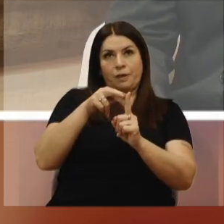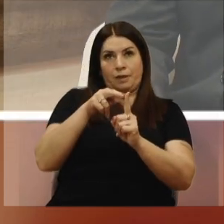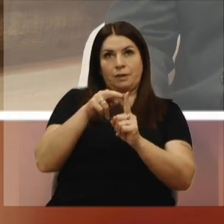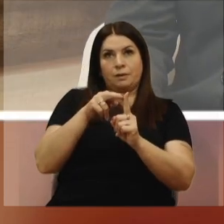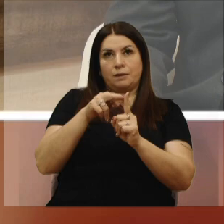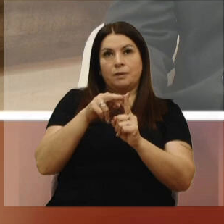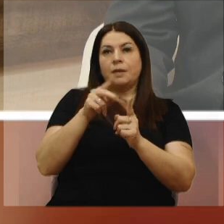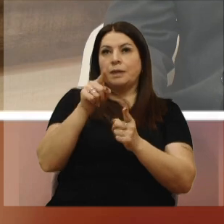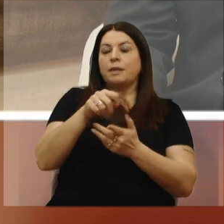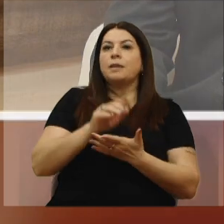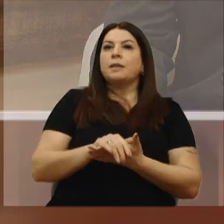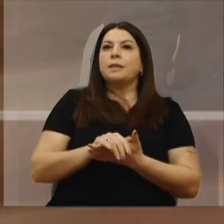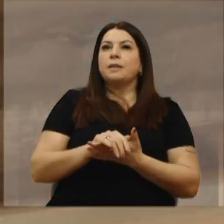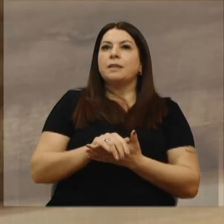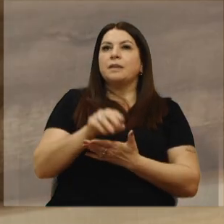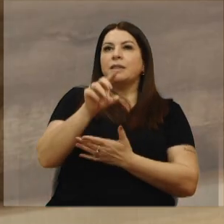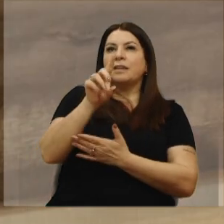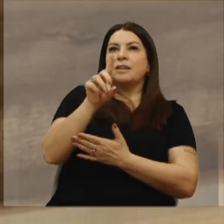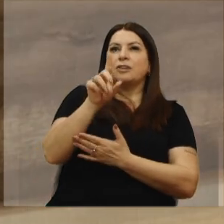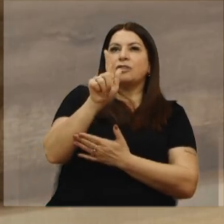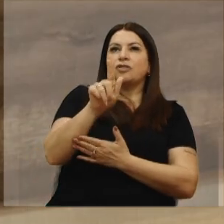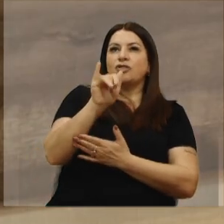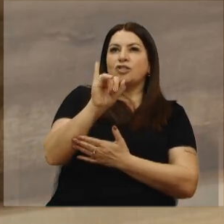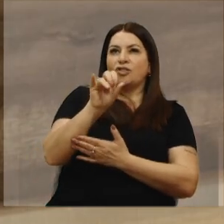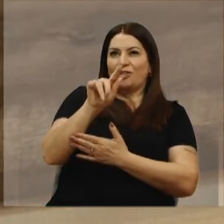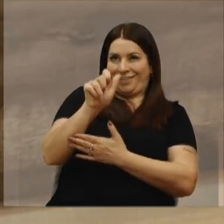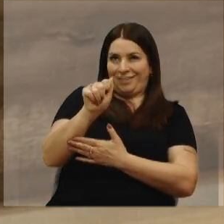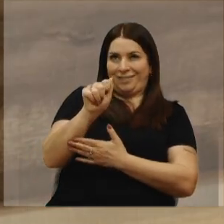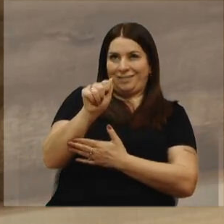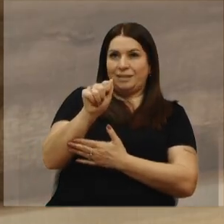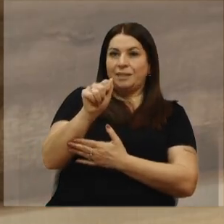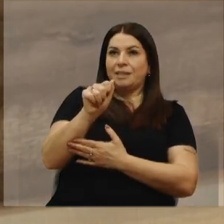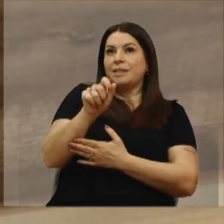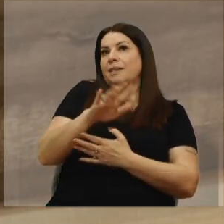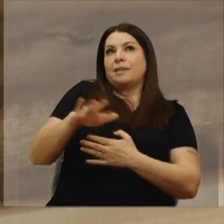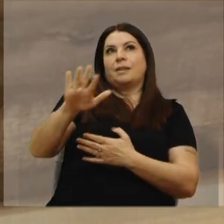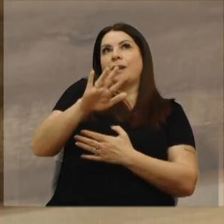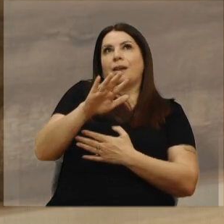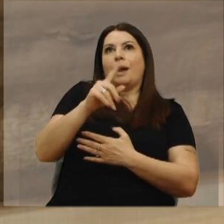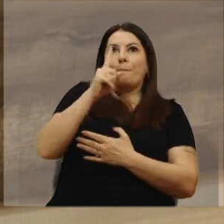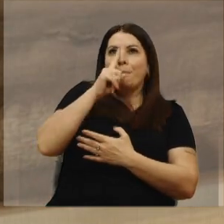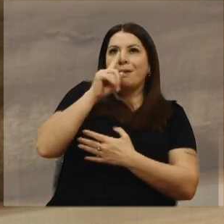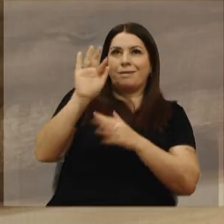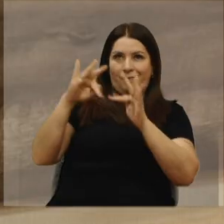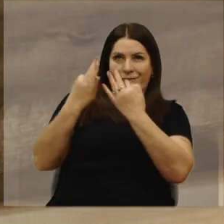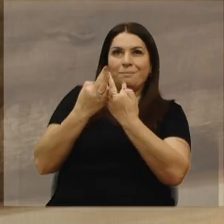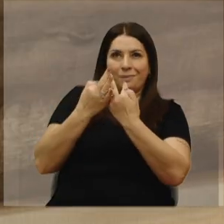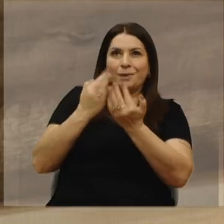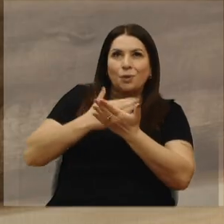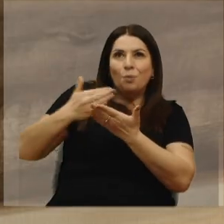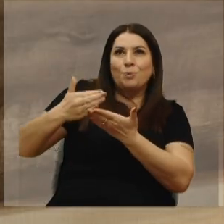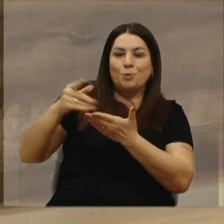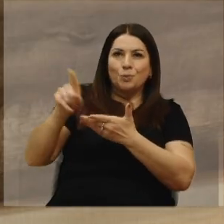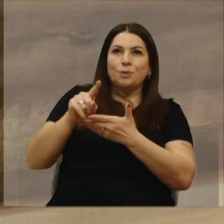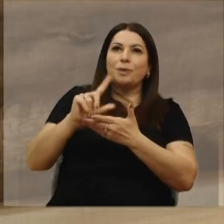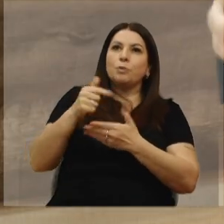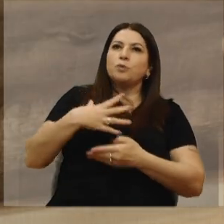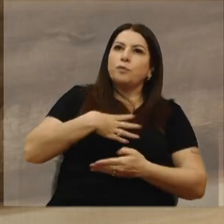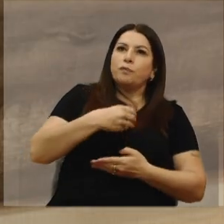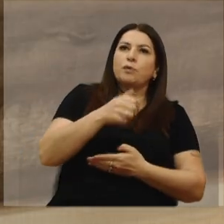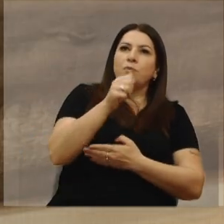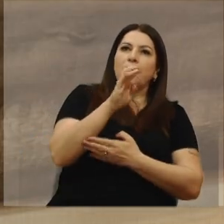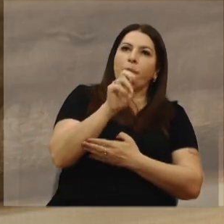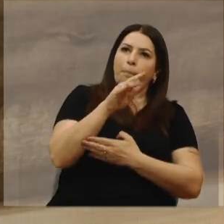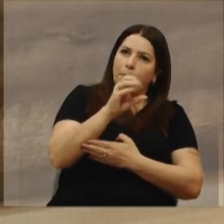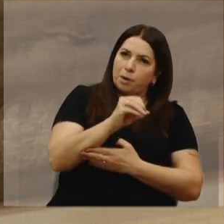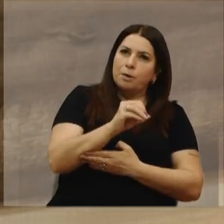referência historiográfica, que é a Dídia Bandeira, digamos assim, a matriarca da família, que depois o